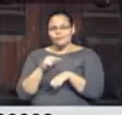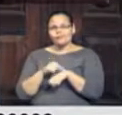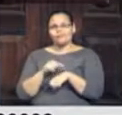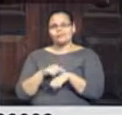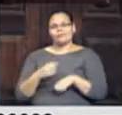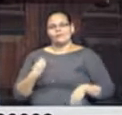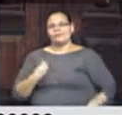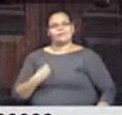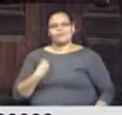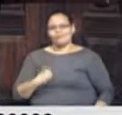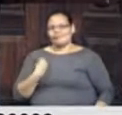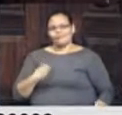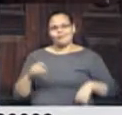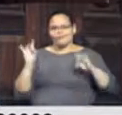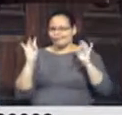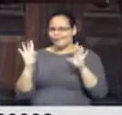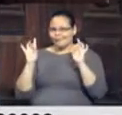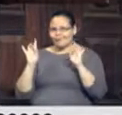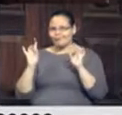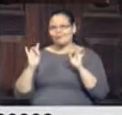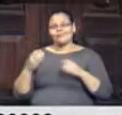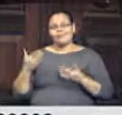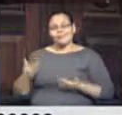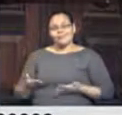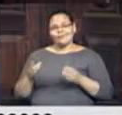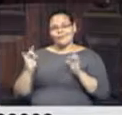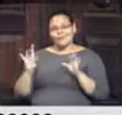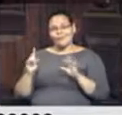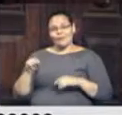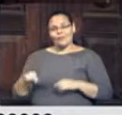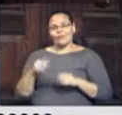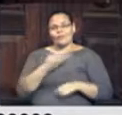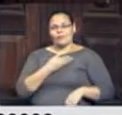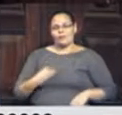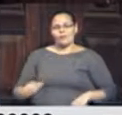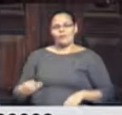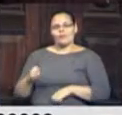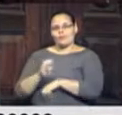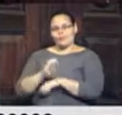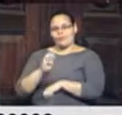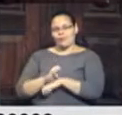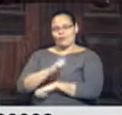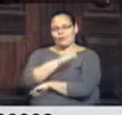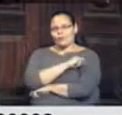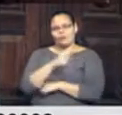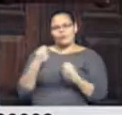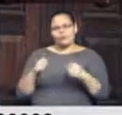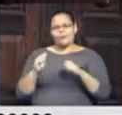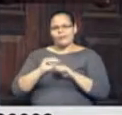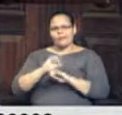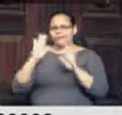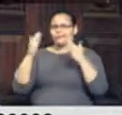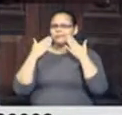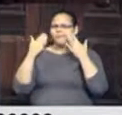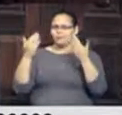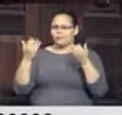vive especialmente o governo do Rio de Janeiro, que transparência tem que ser o centro das